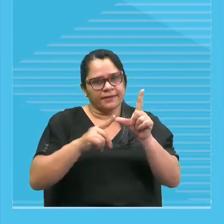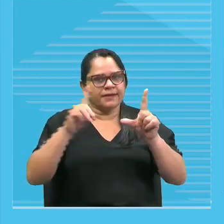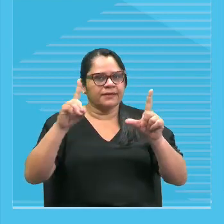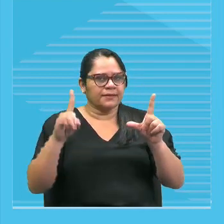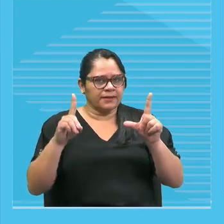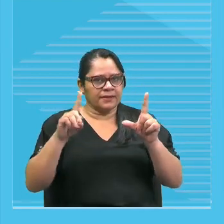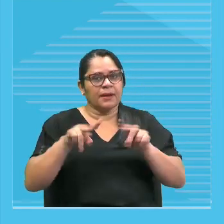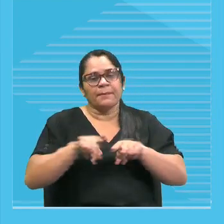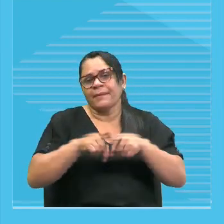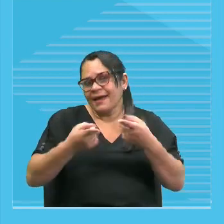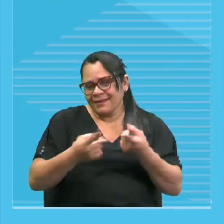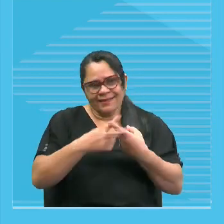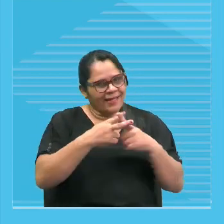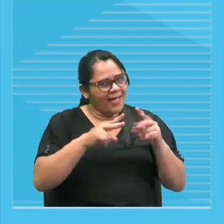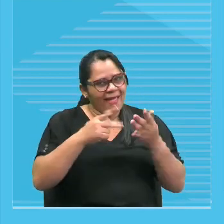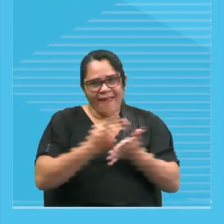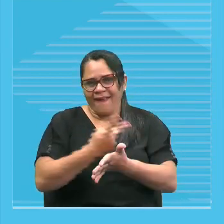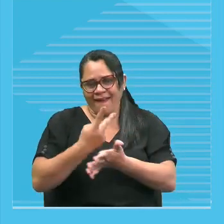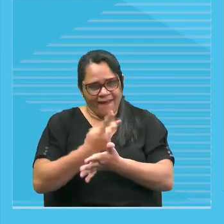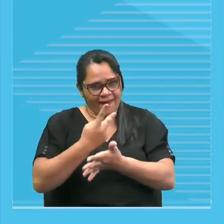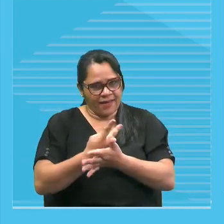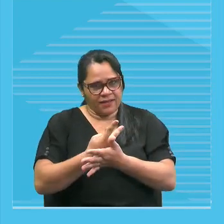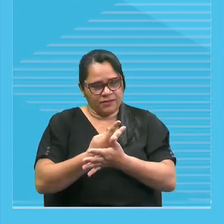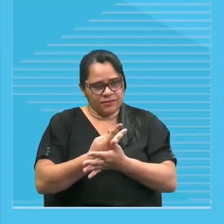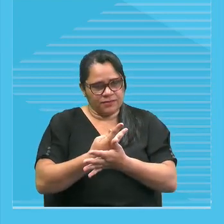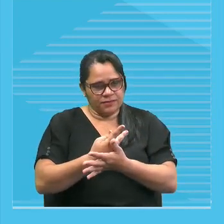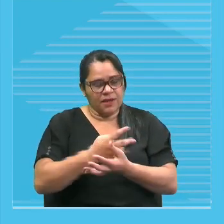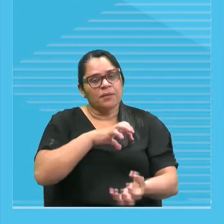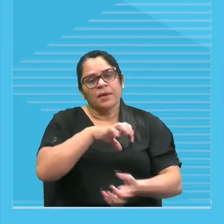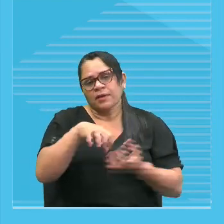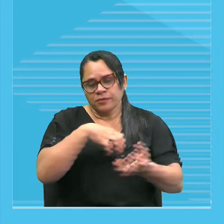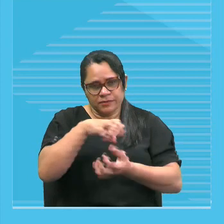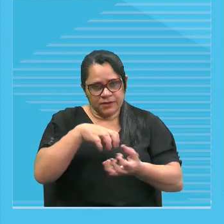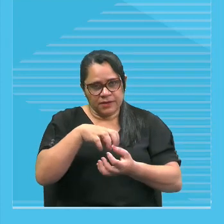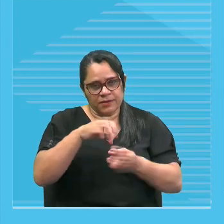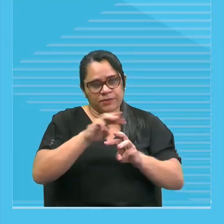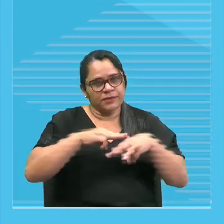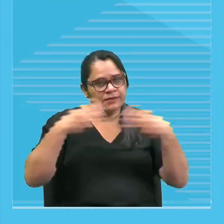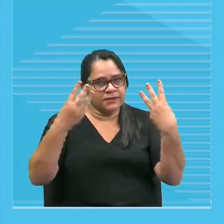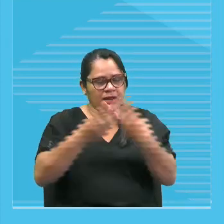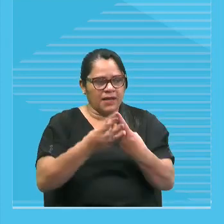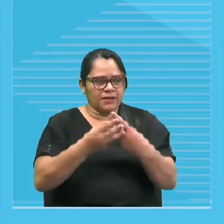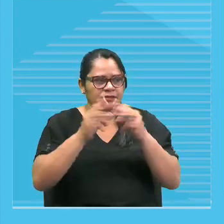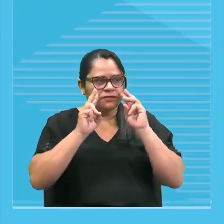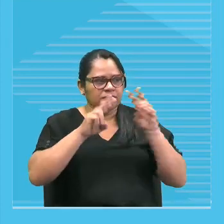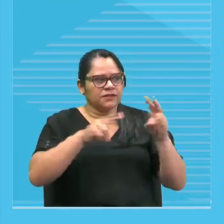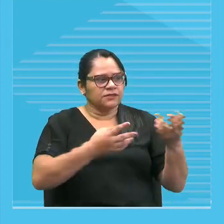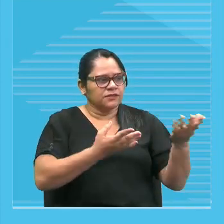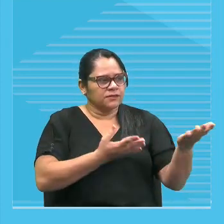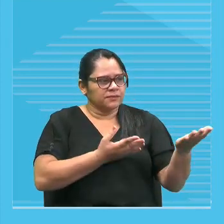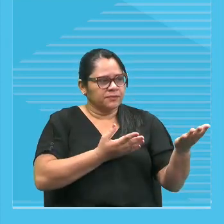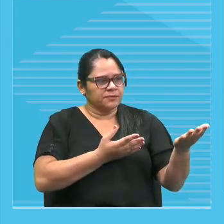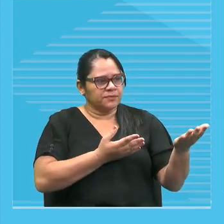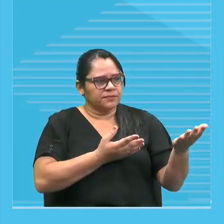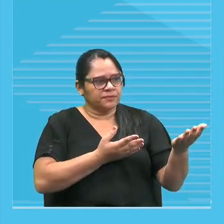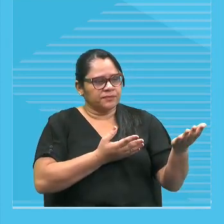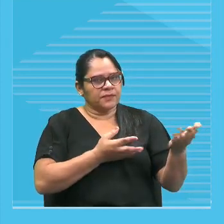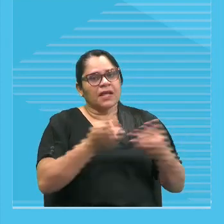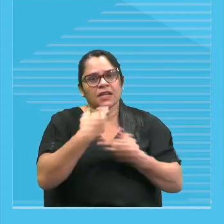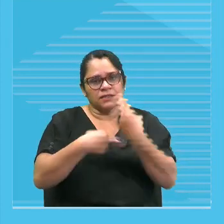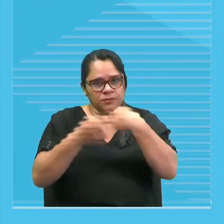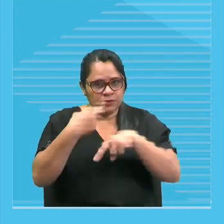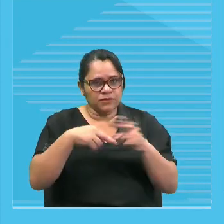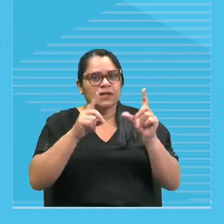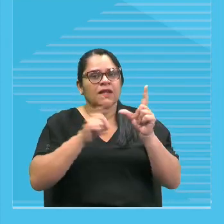é porque mexeram no slide e não colocaram animação onde ela estava né a resposta letra